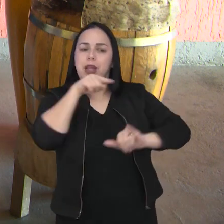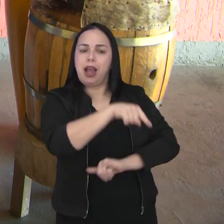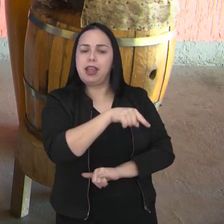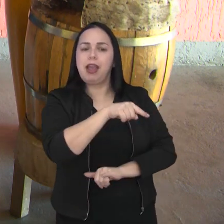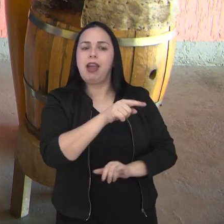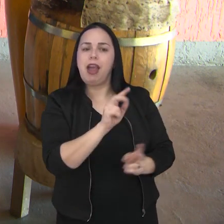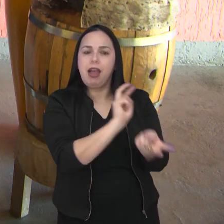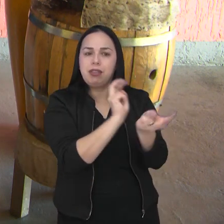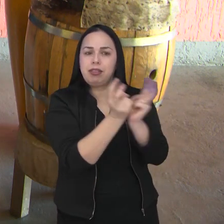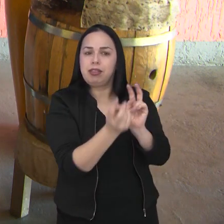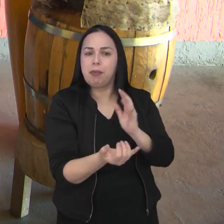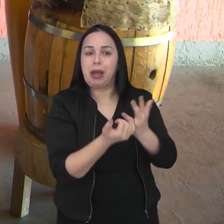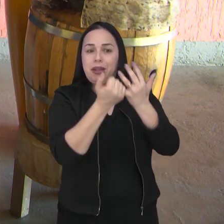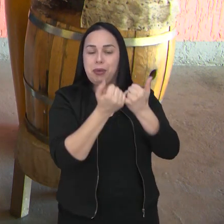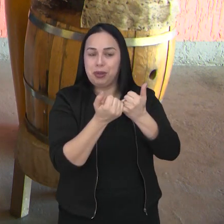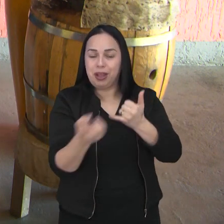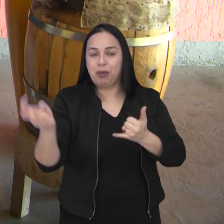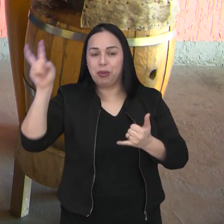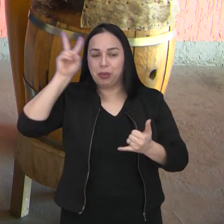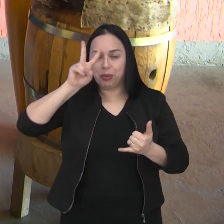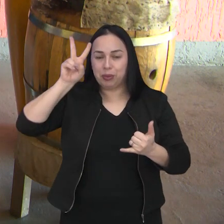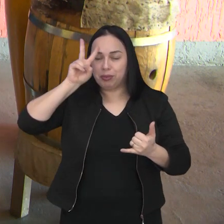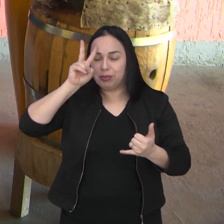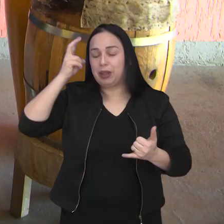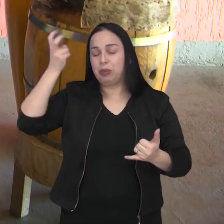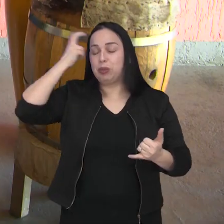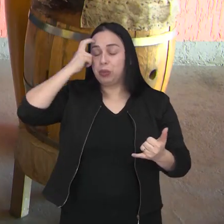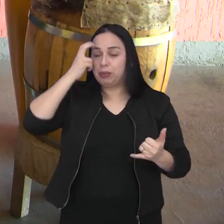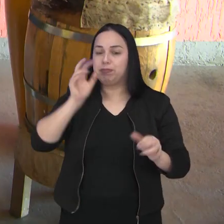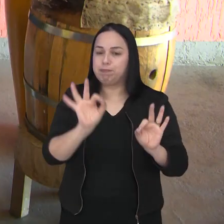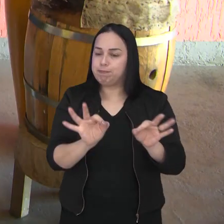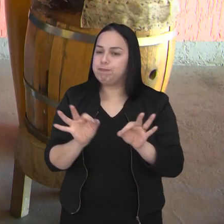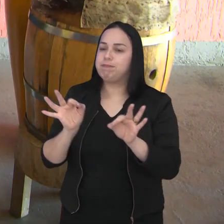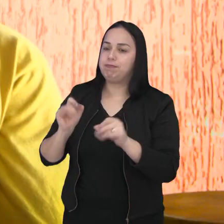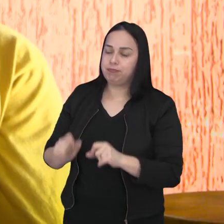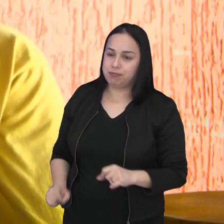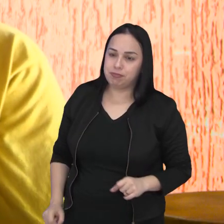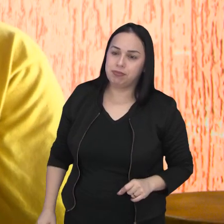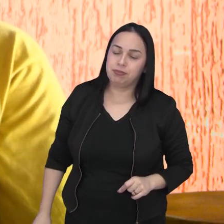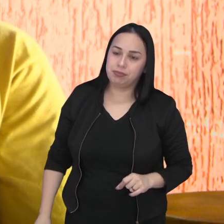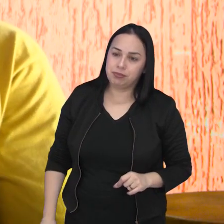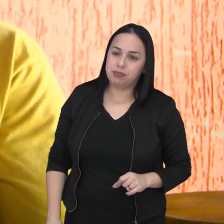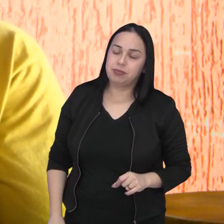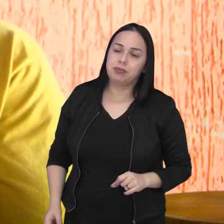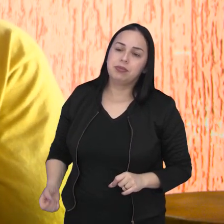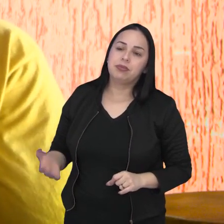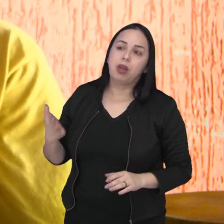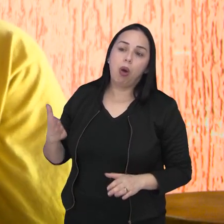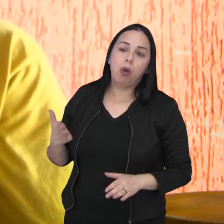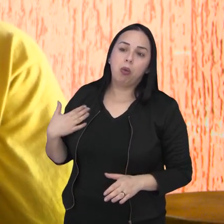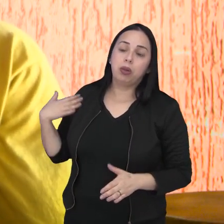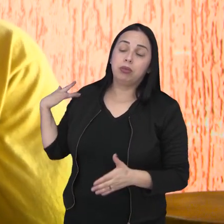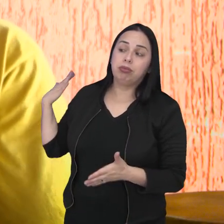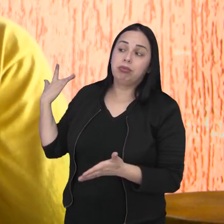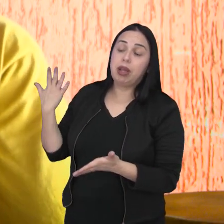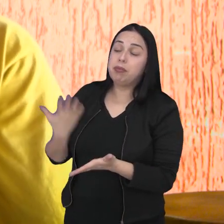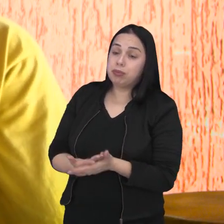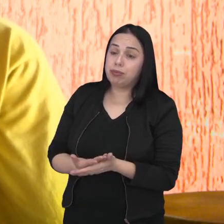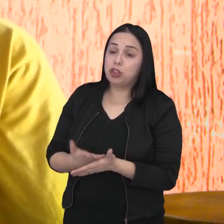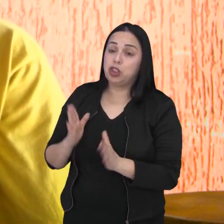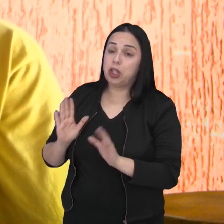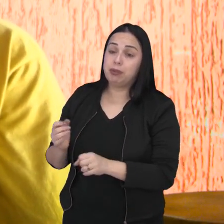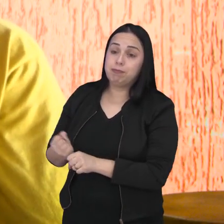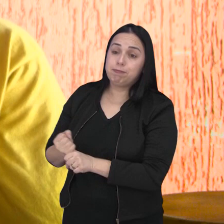tombou, né, como patrimônio imaterial. Isso, justamente. Porque, olha quanto tempo que se passaram, né?